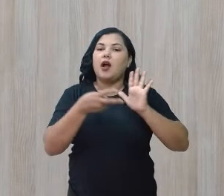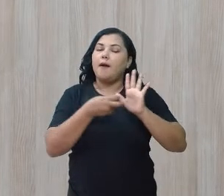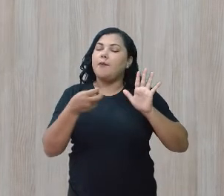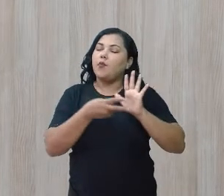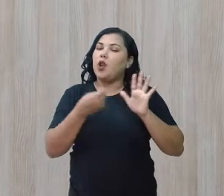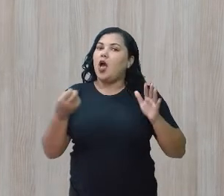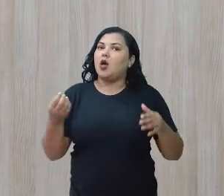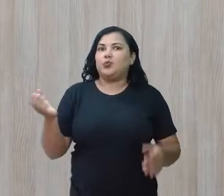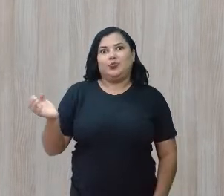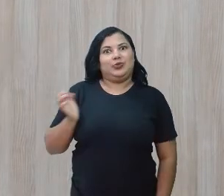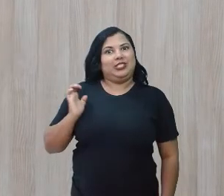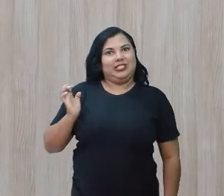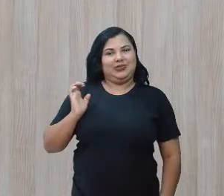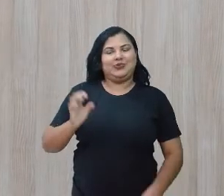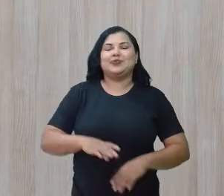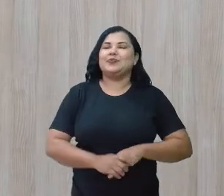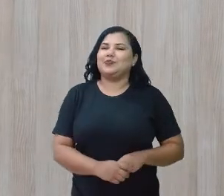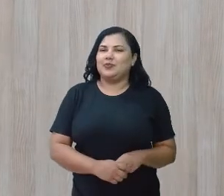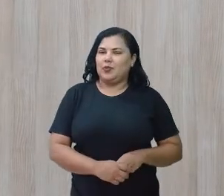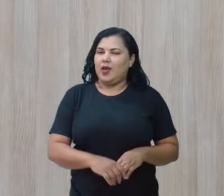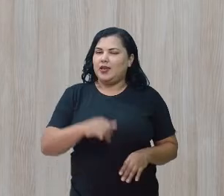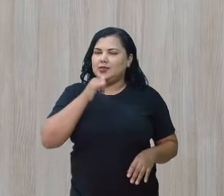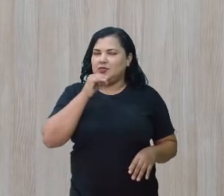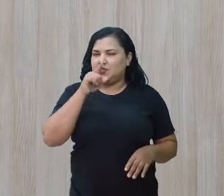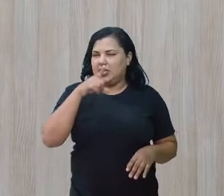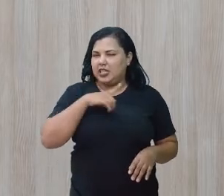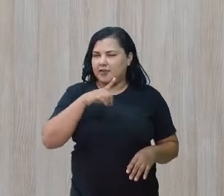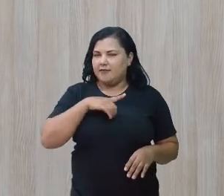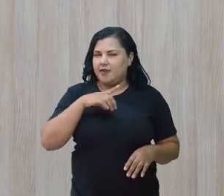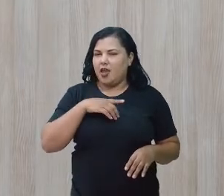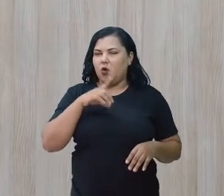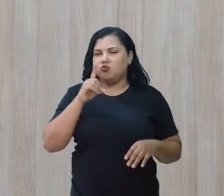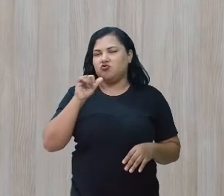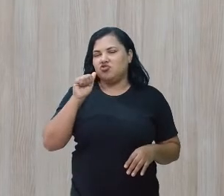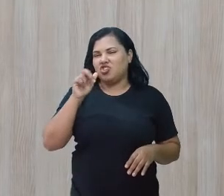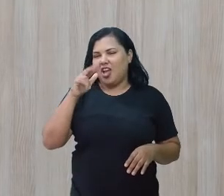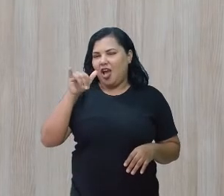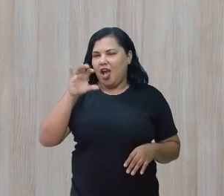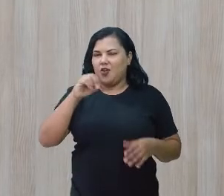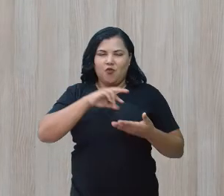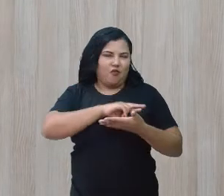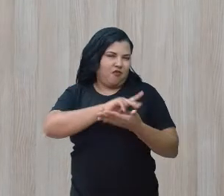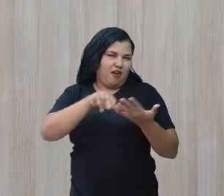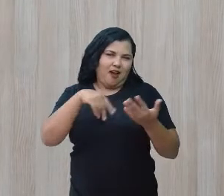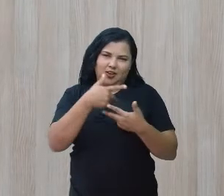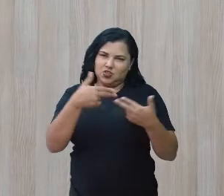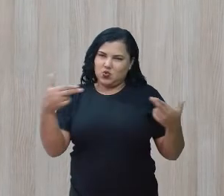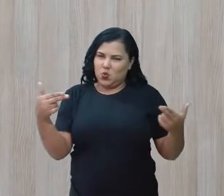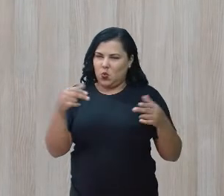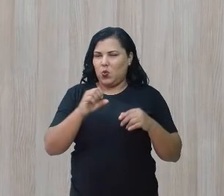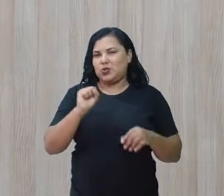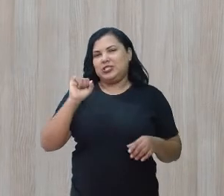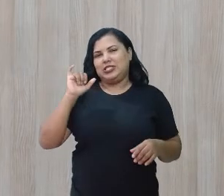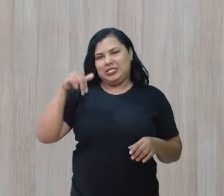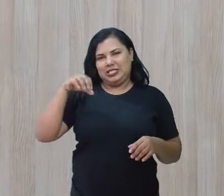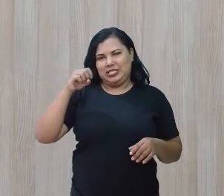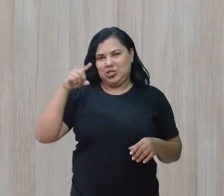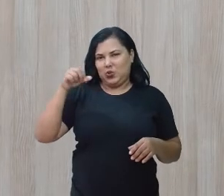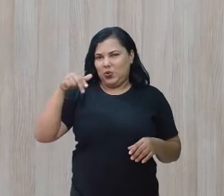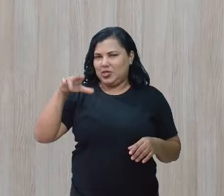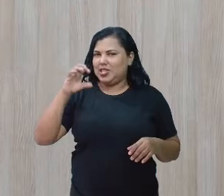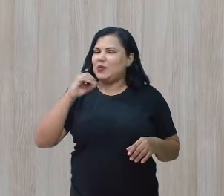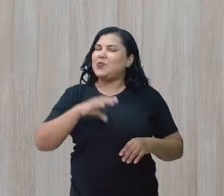rico. Se você tiver um diário assim, cheio de sinônimos, cheio de construções ricas, fica até mais